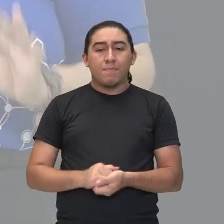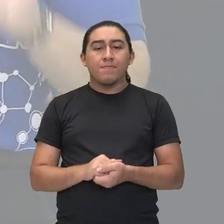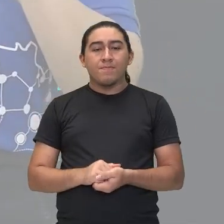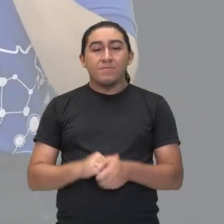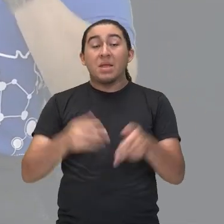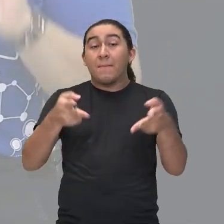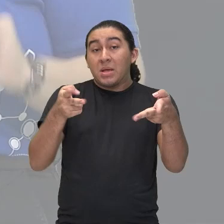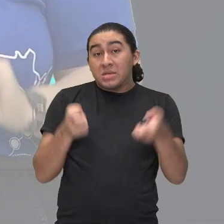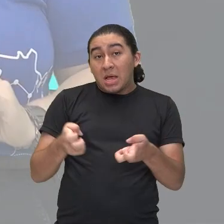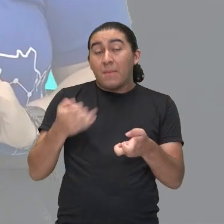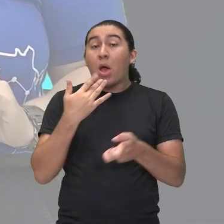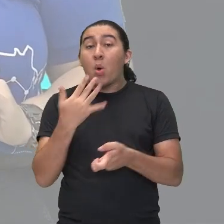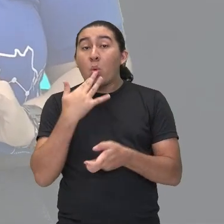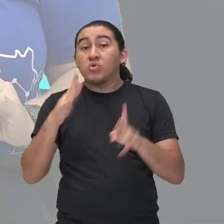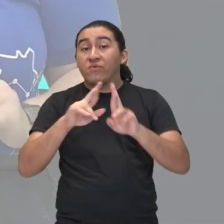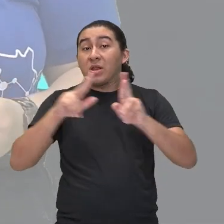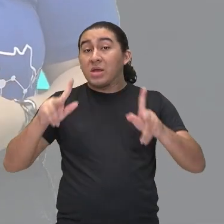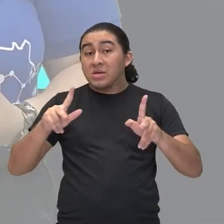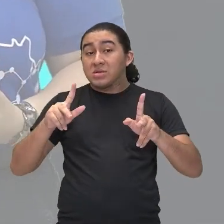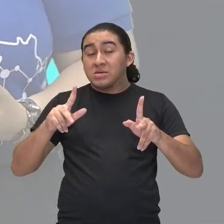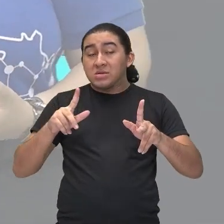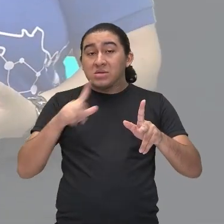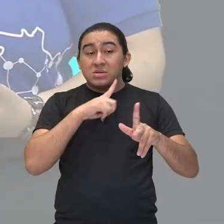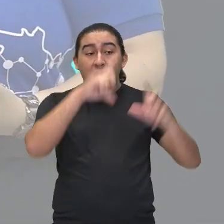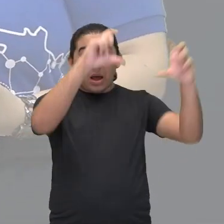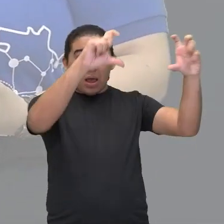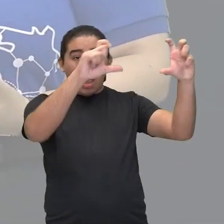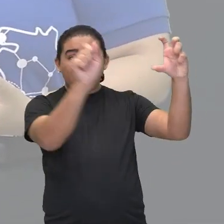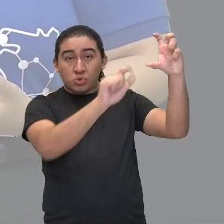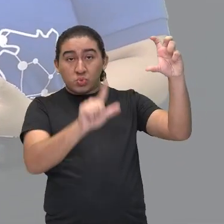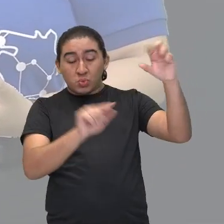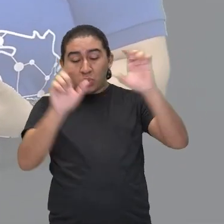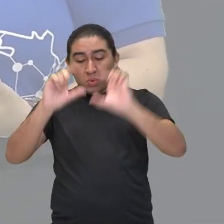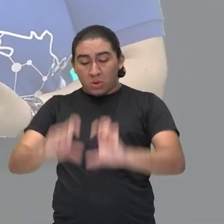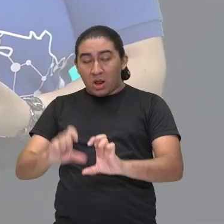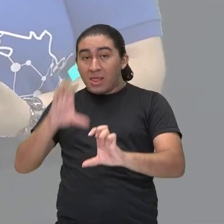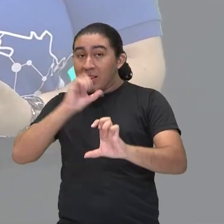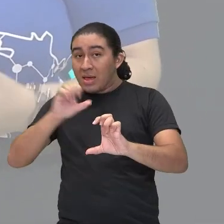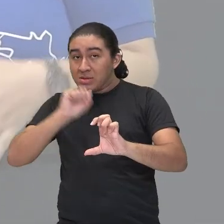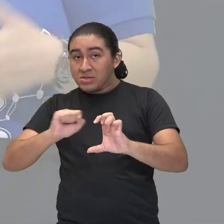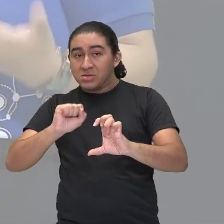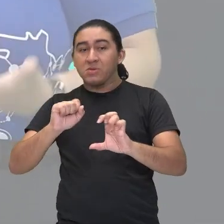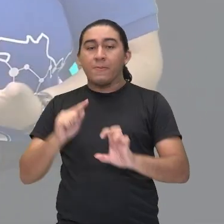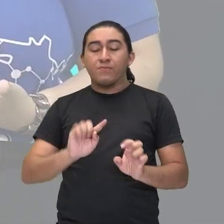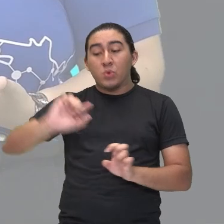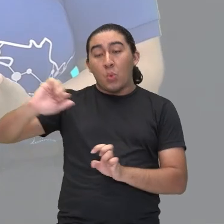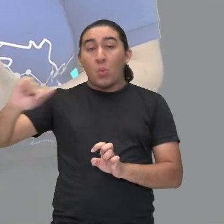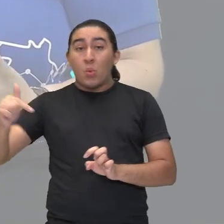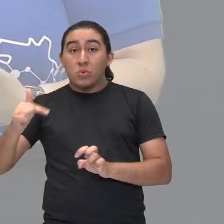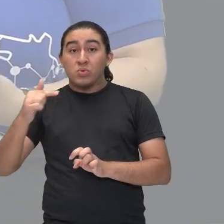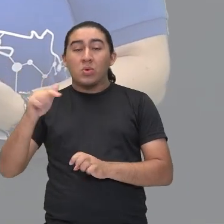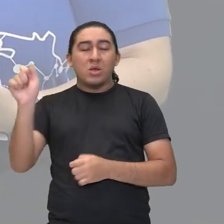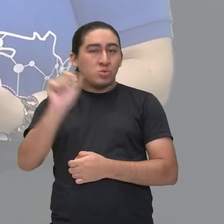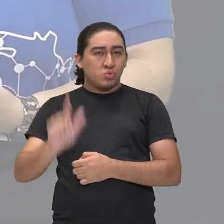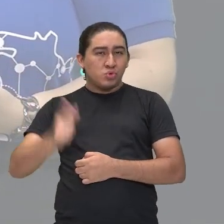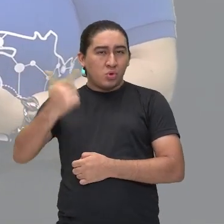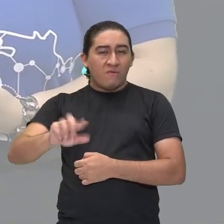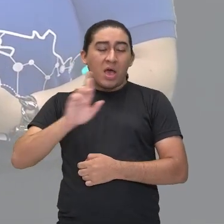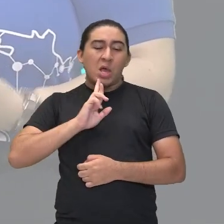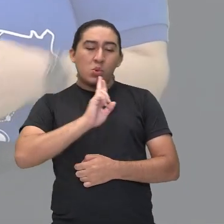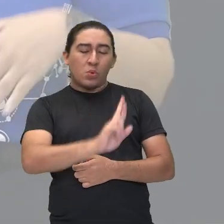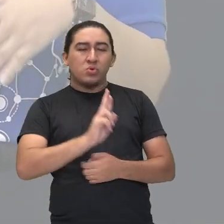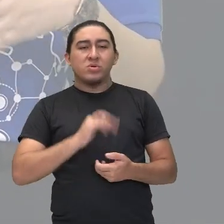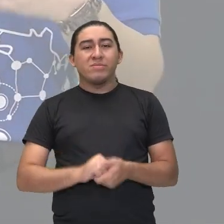do balão é de um tom diferente, né? E aí ela vai explicar. Aqui nesse outro quadro, ela responde, ora,